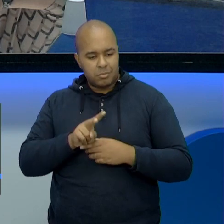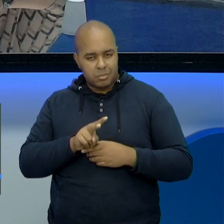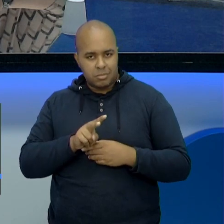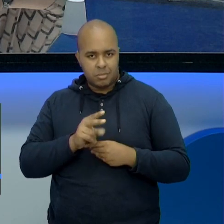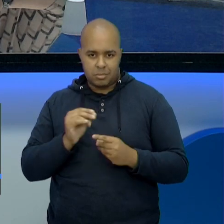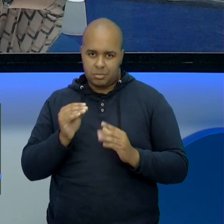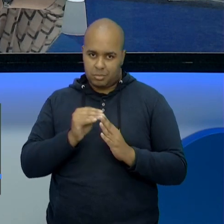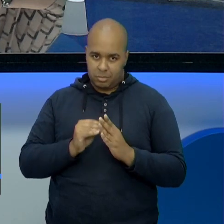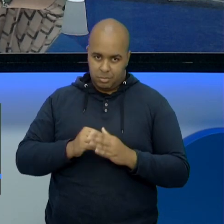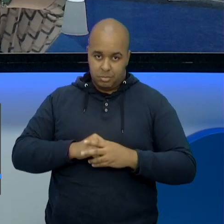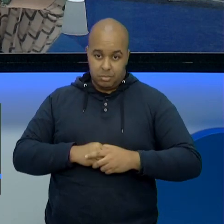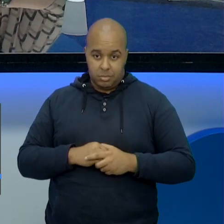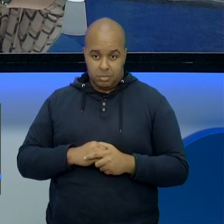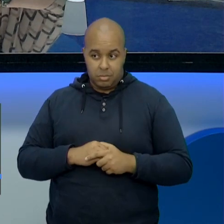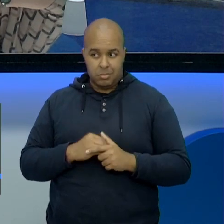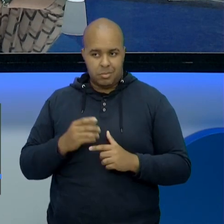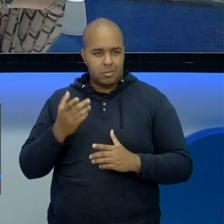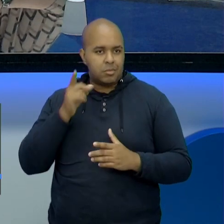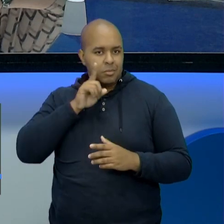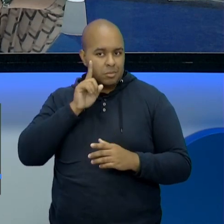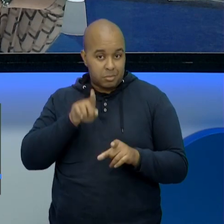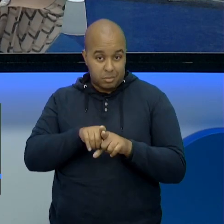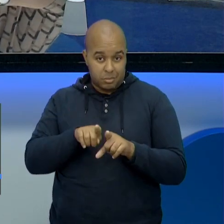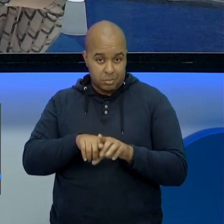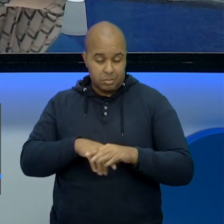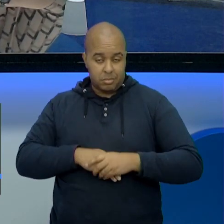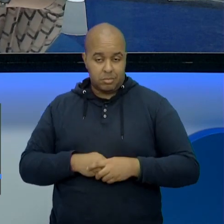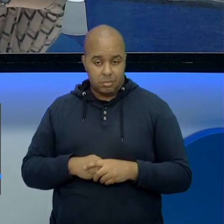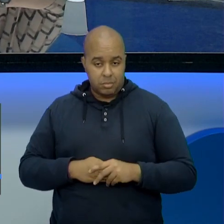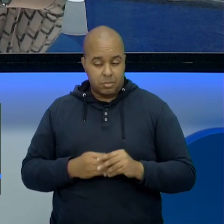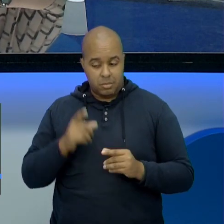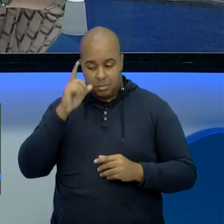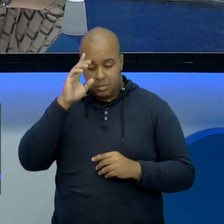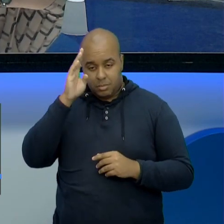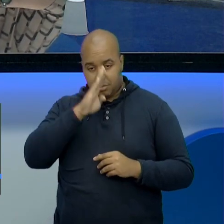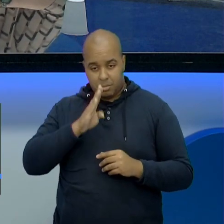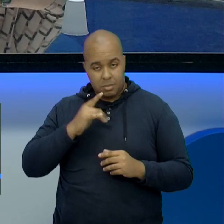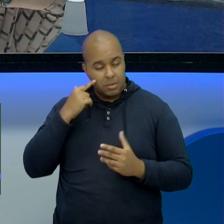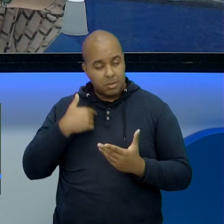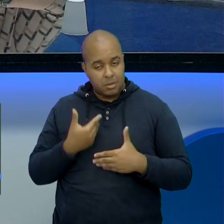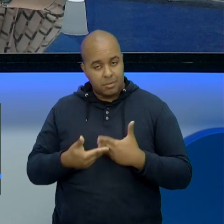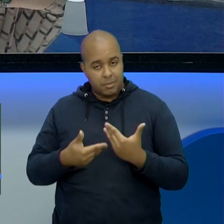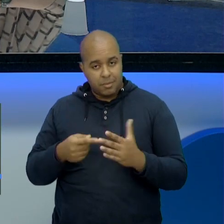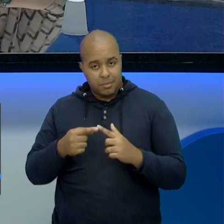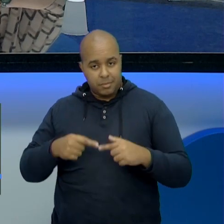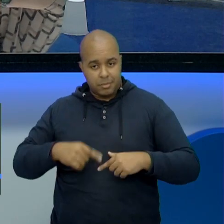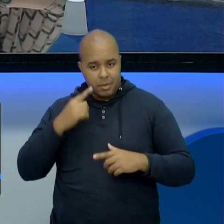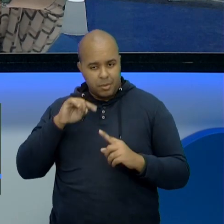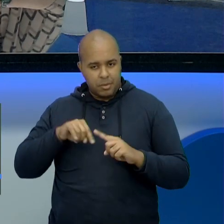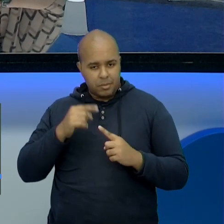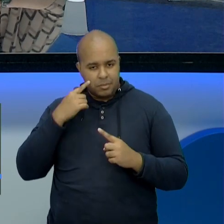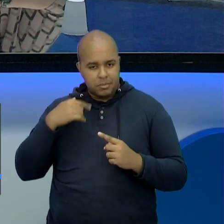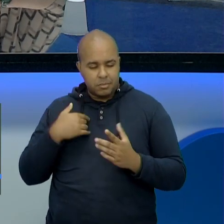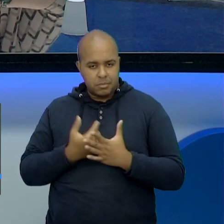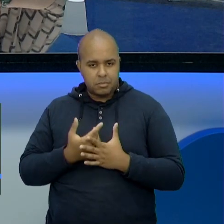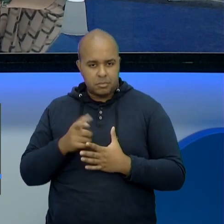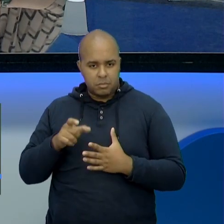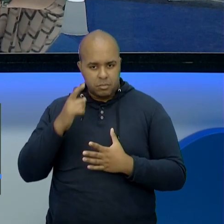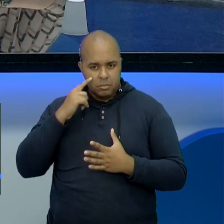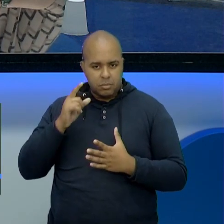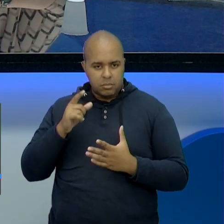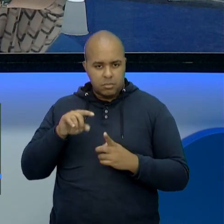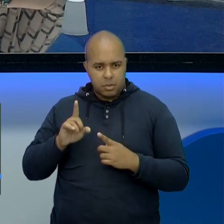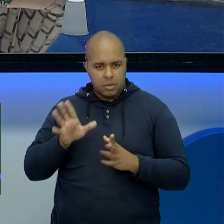são multados. Nos Estados Unidos também. E no Brasil está caminhando para isso. Mas esse a gente decreto tem